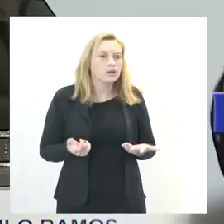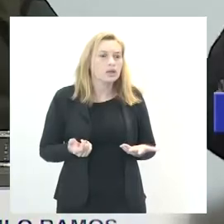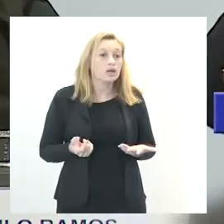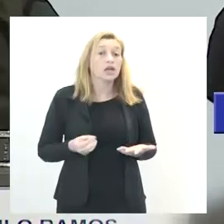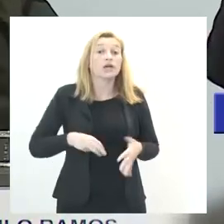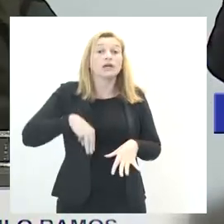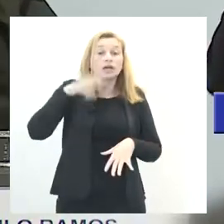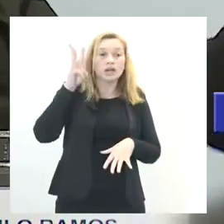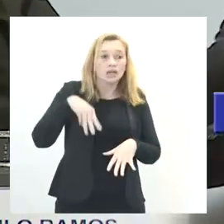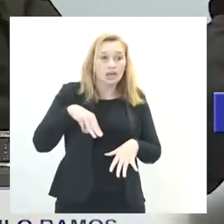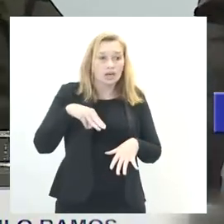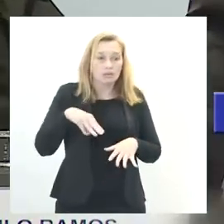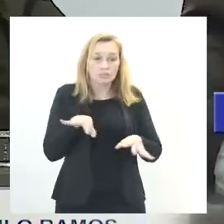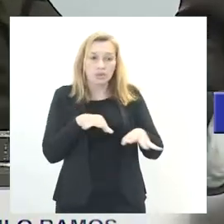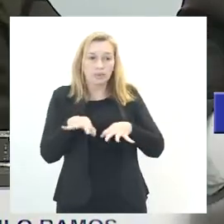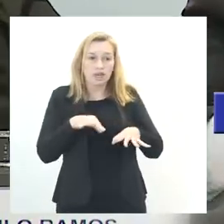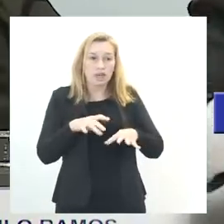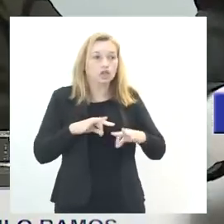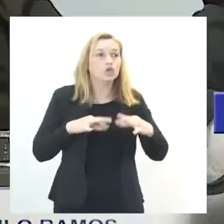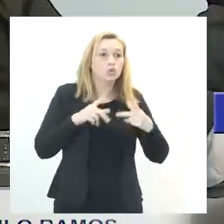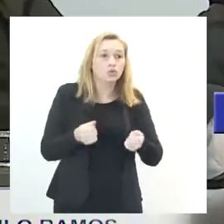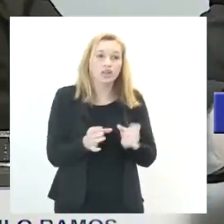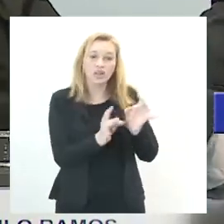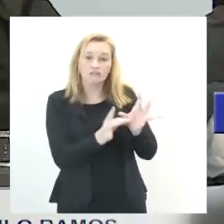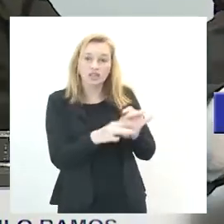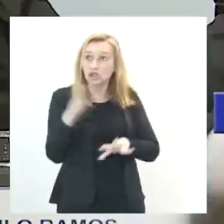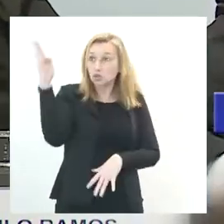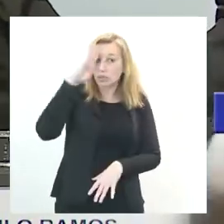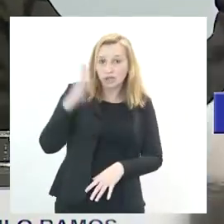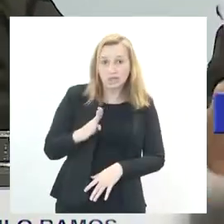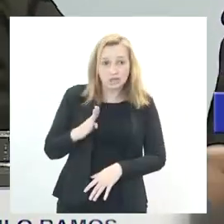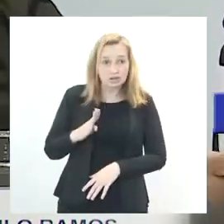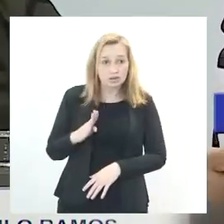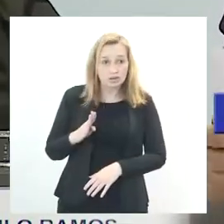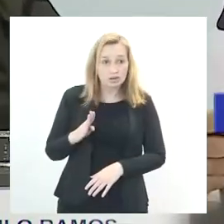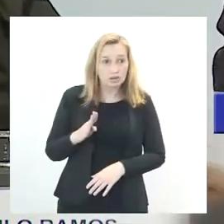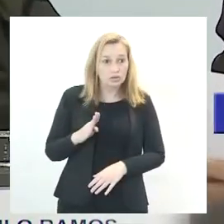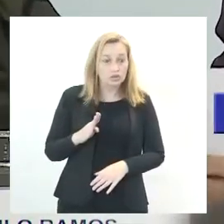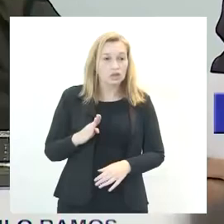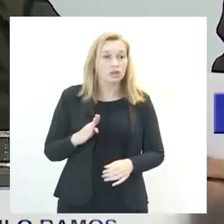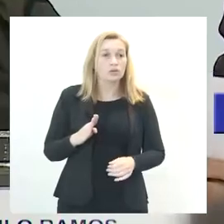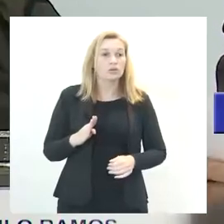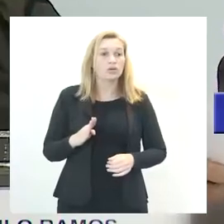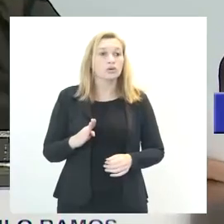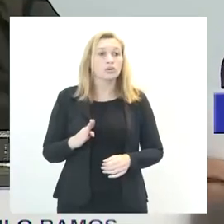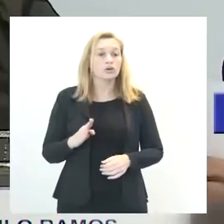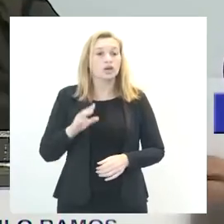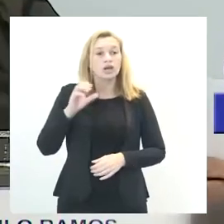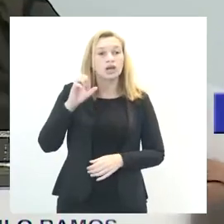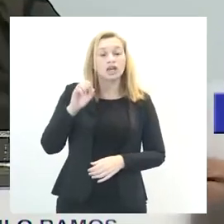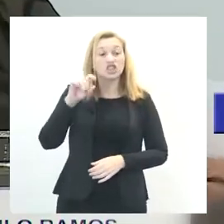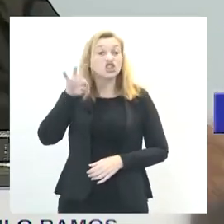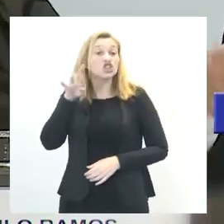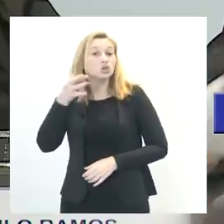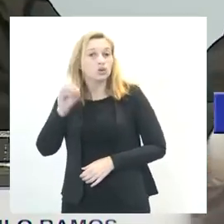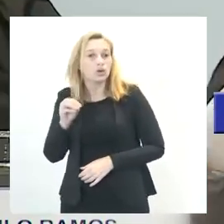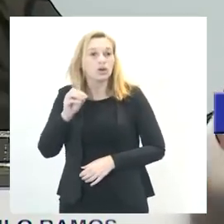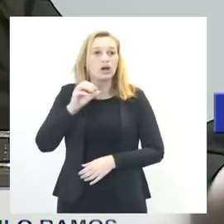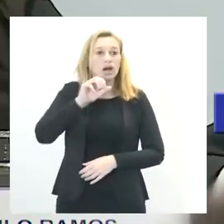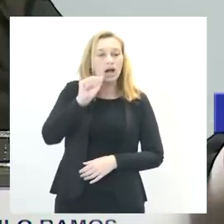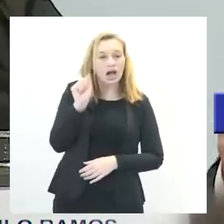das privatizações no Brasil e foi feita por um escritório Antoninho Marmo